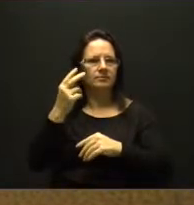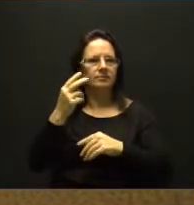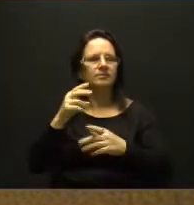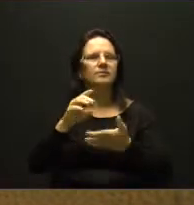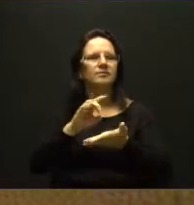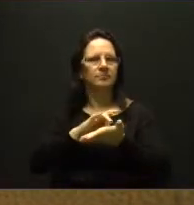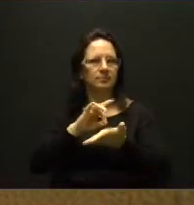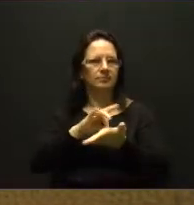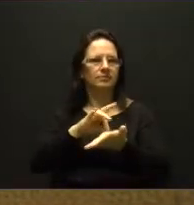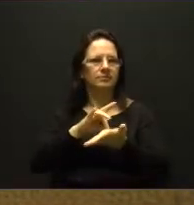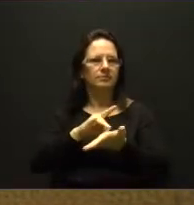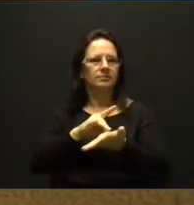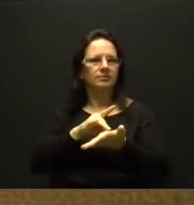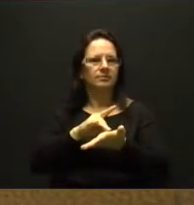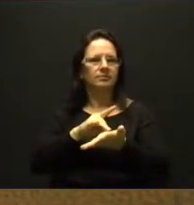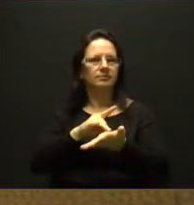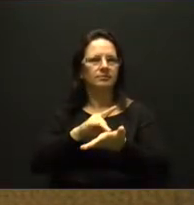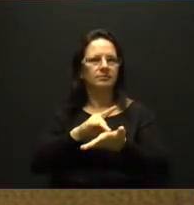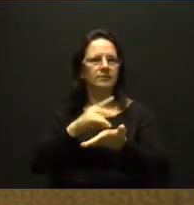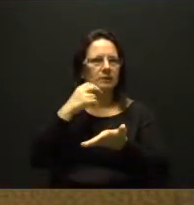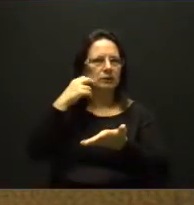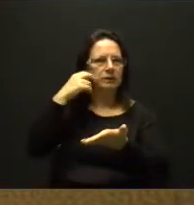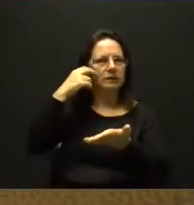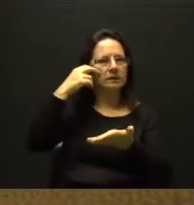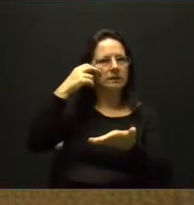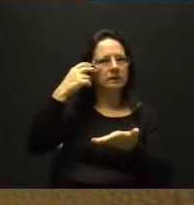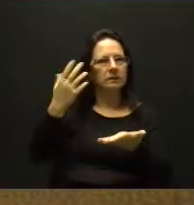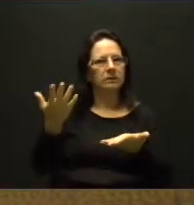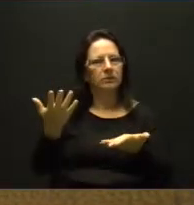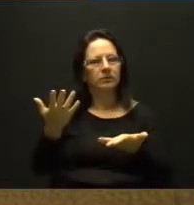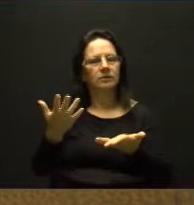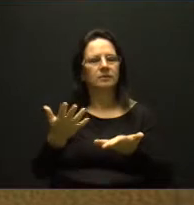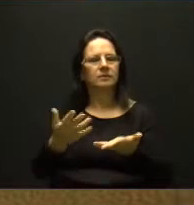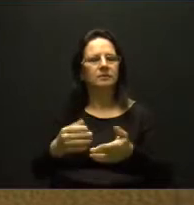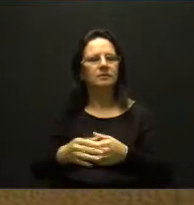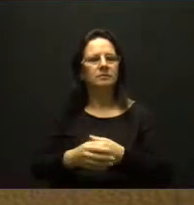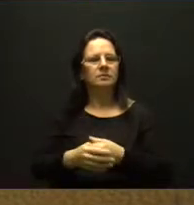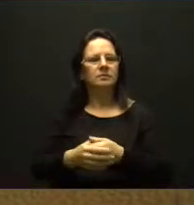realmente eu fico até envergonhado nós